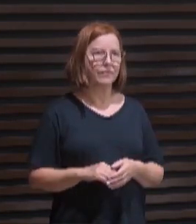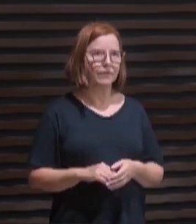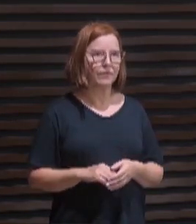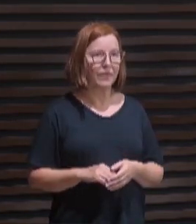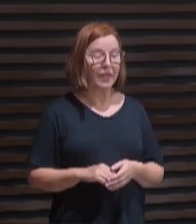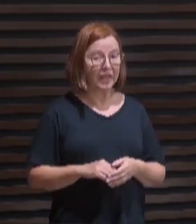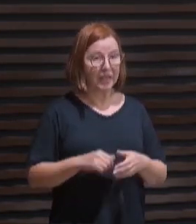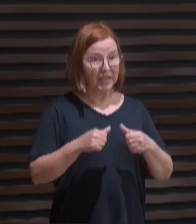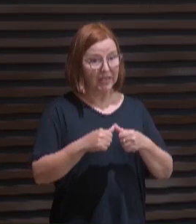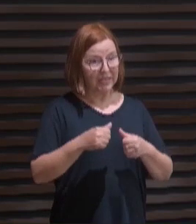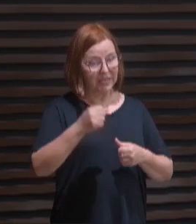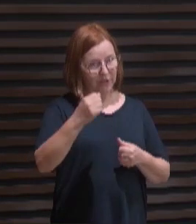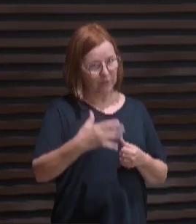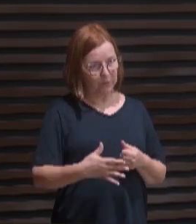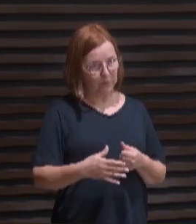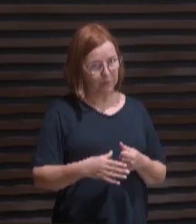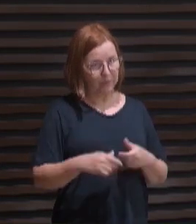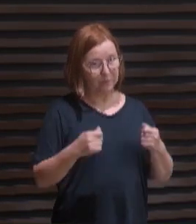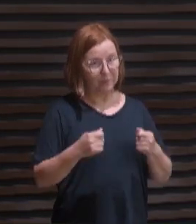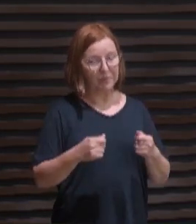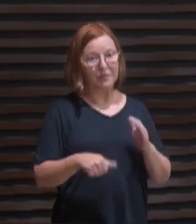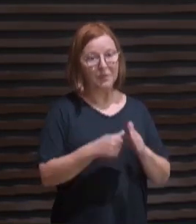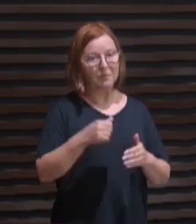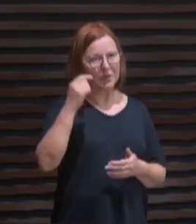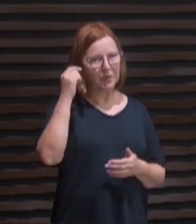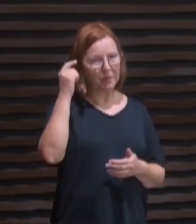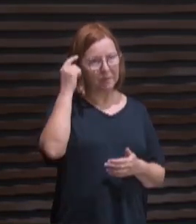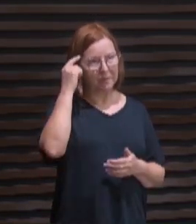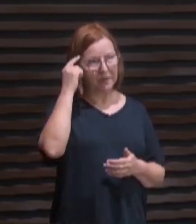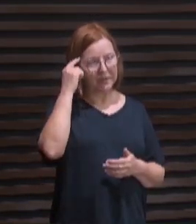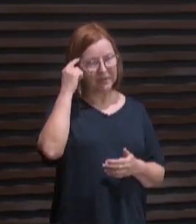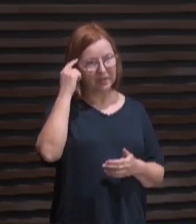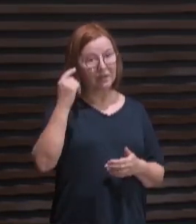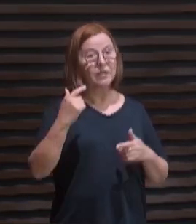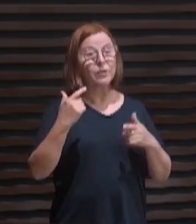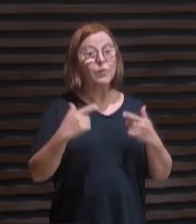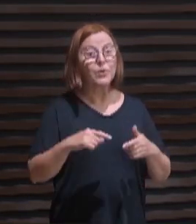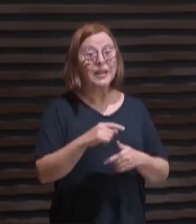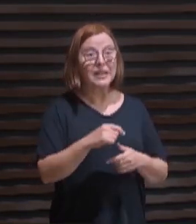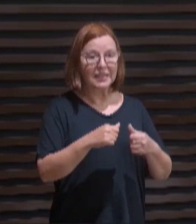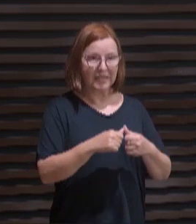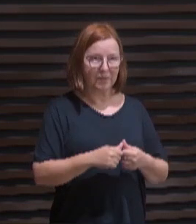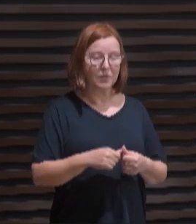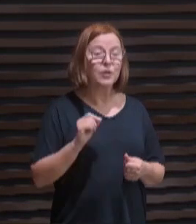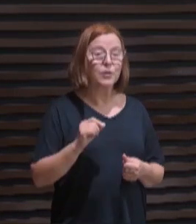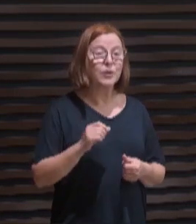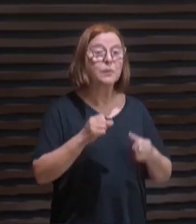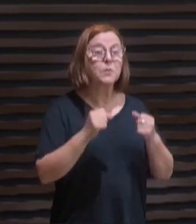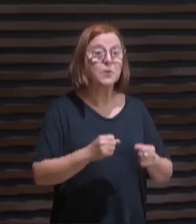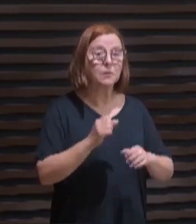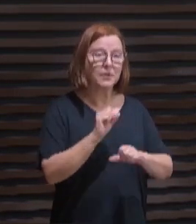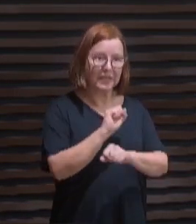assunto, devemos primeiramente pensar onde estamos e o que podemos esperar ao nos aproximarmos